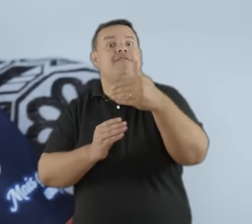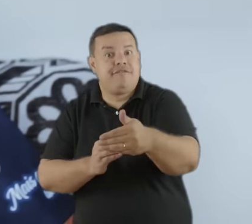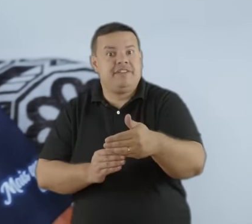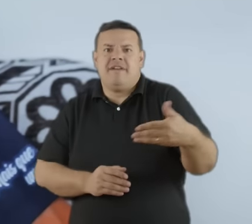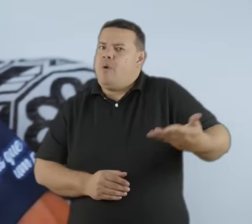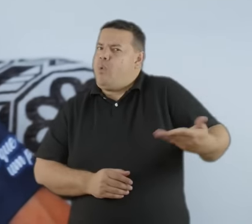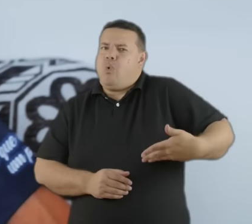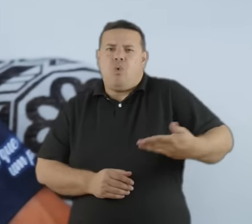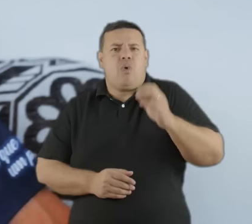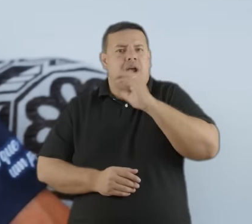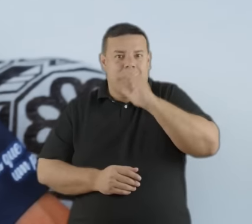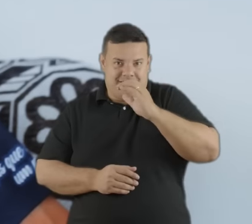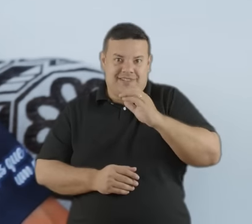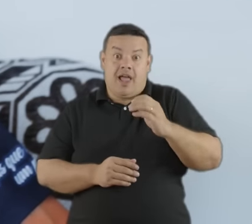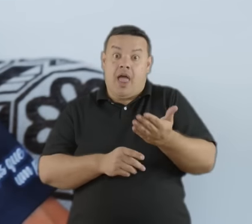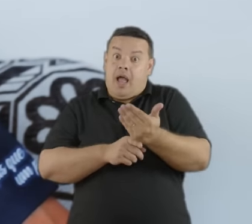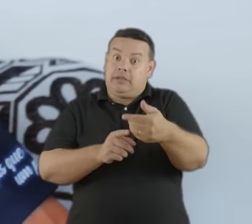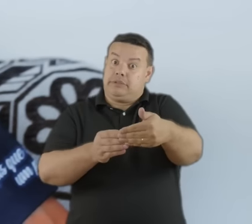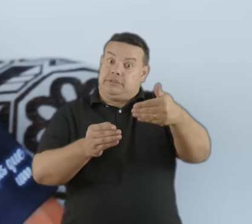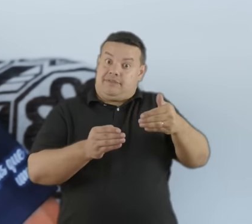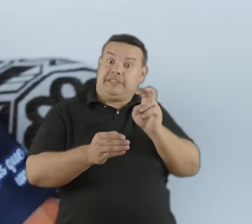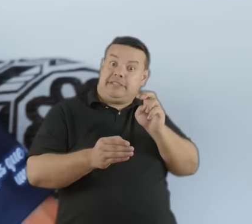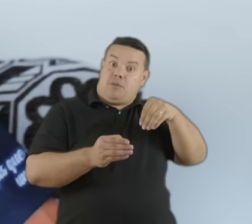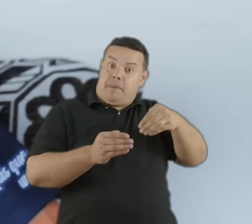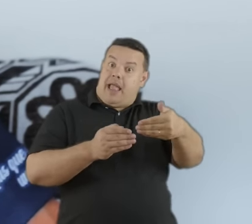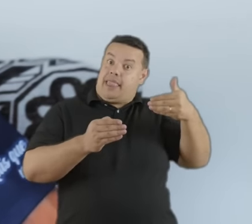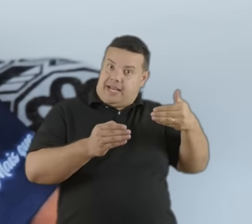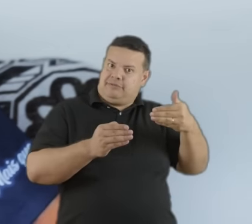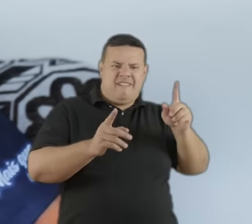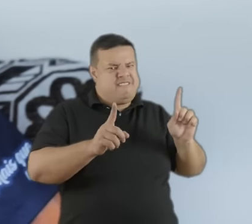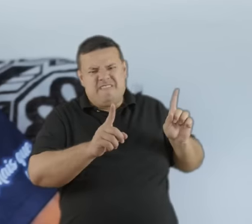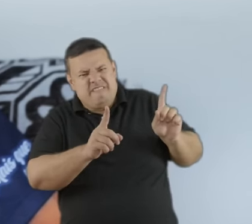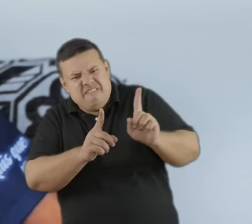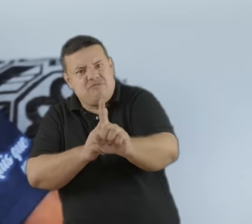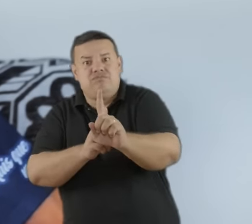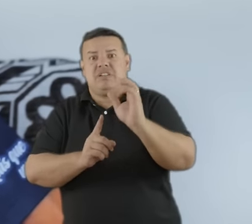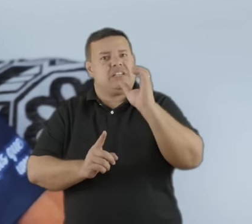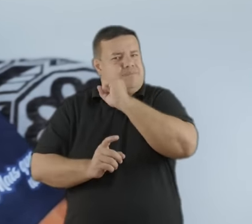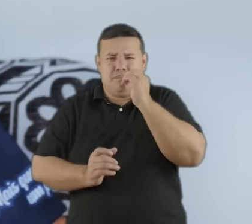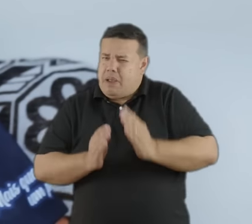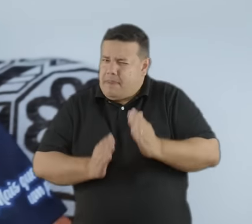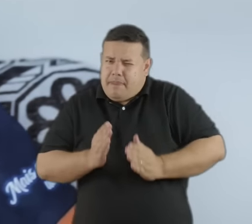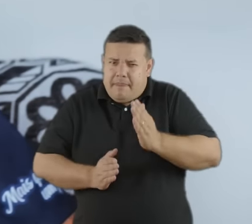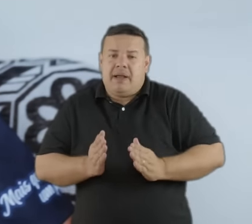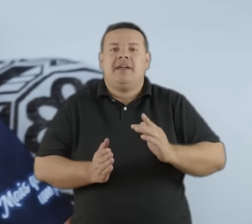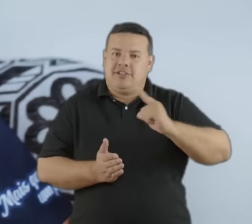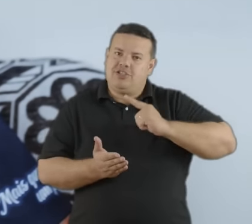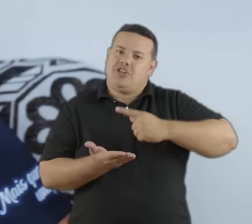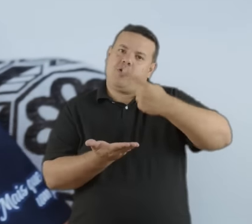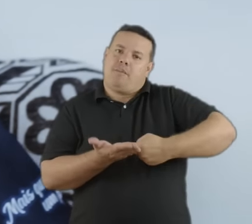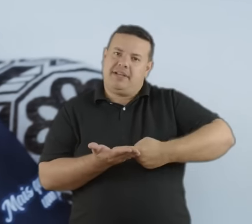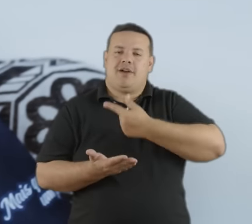estava 5 atrás. Mas a velocidade dele era tão grande e nós já tínhamos um esquema que Toninho